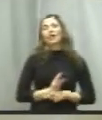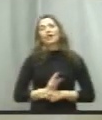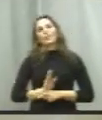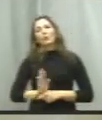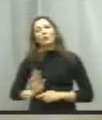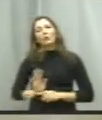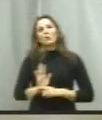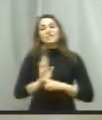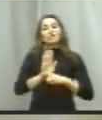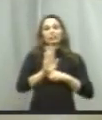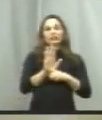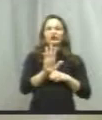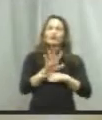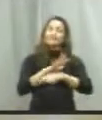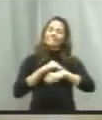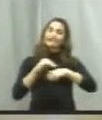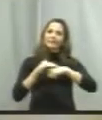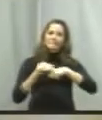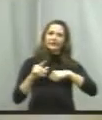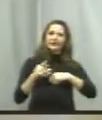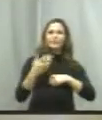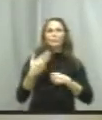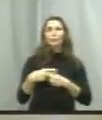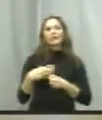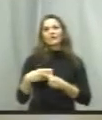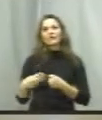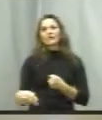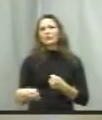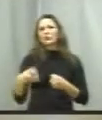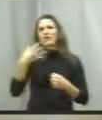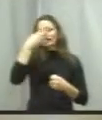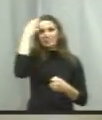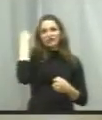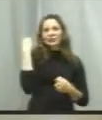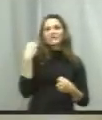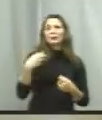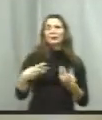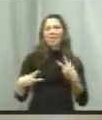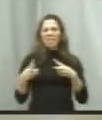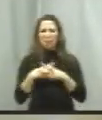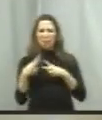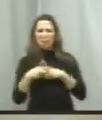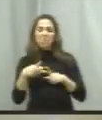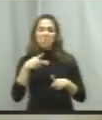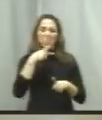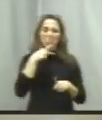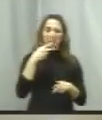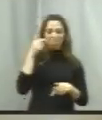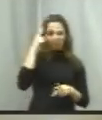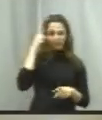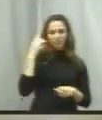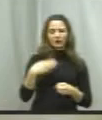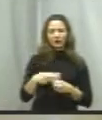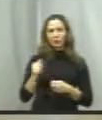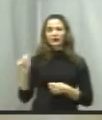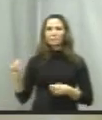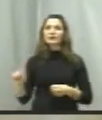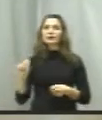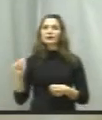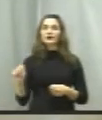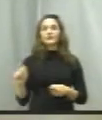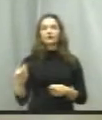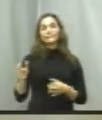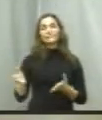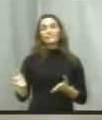a nossa cidade. Vamos esquecer um pouco o prefeito, brigas políticas, vamos pensar na nossa cidade, nós estamos aqui para isso. Vamos pensar